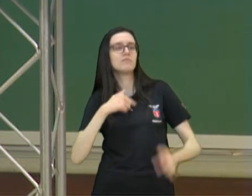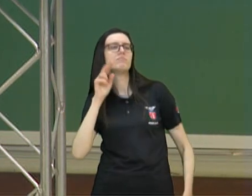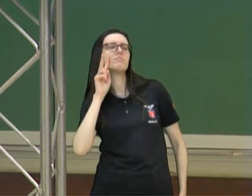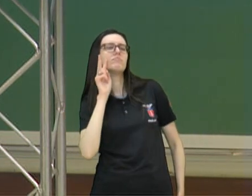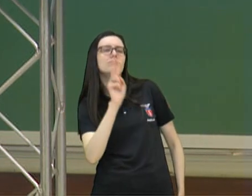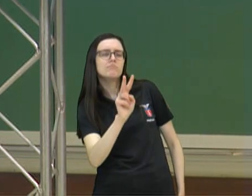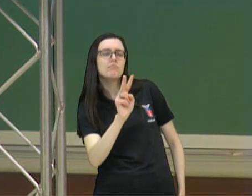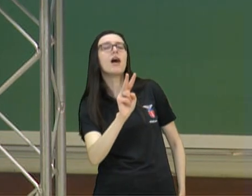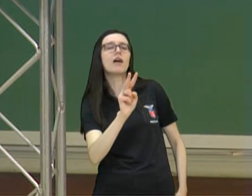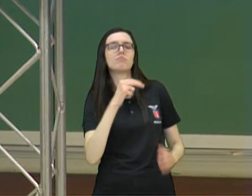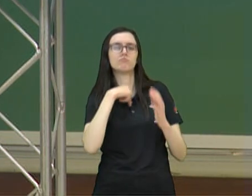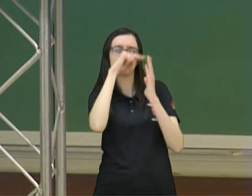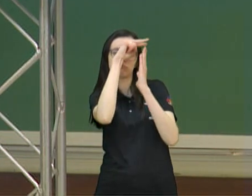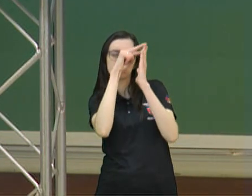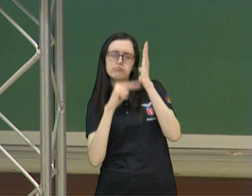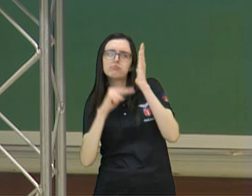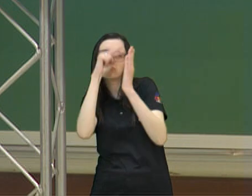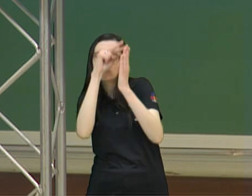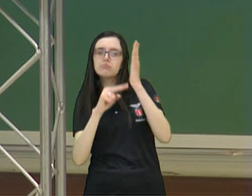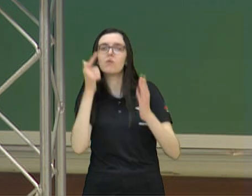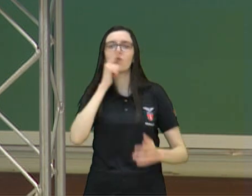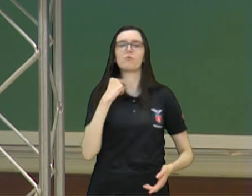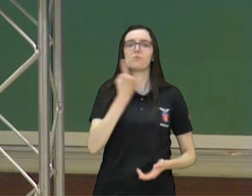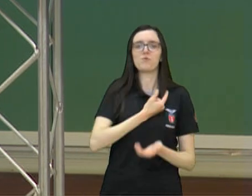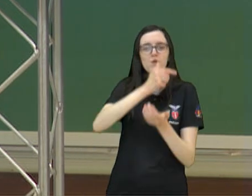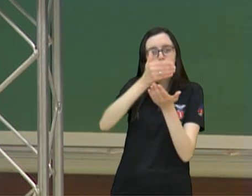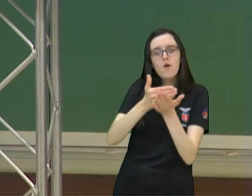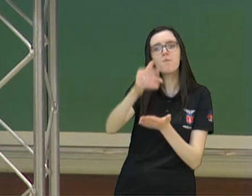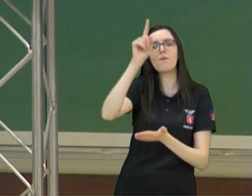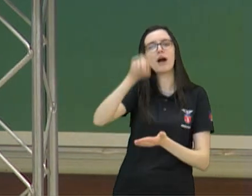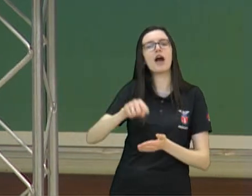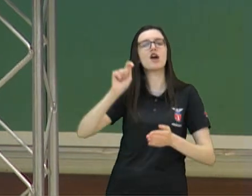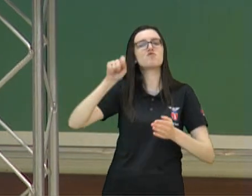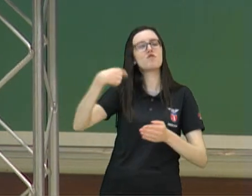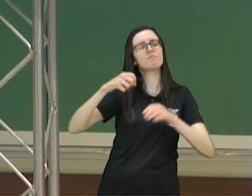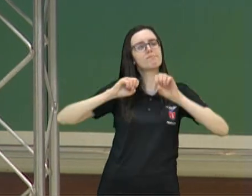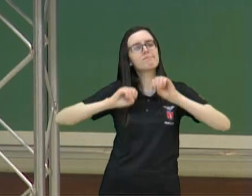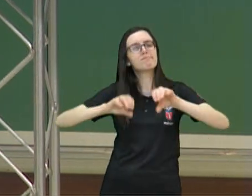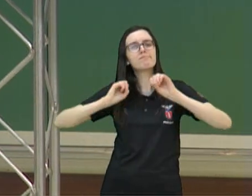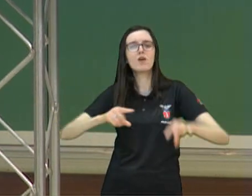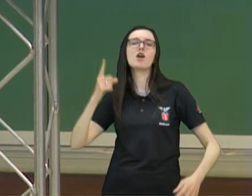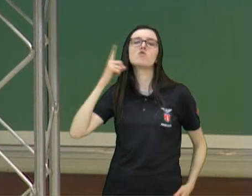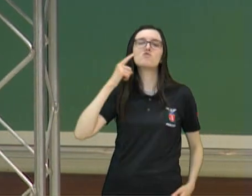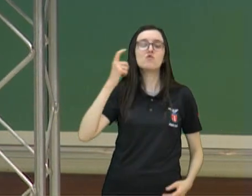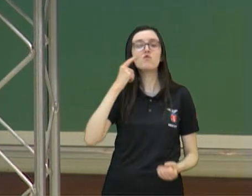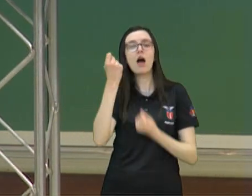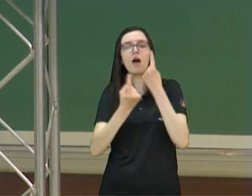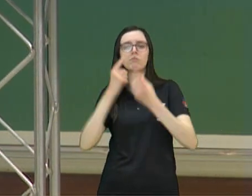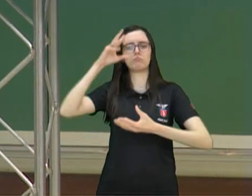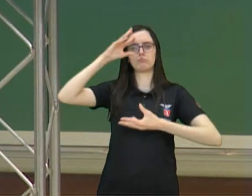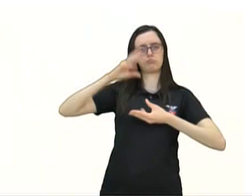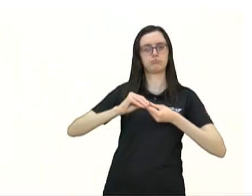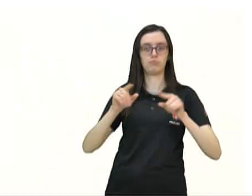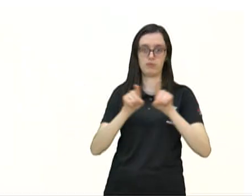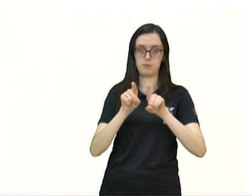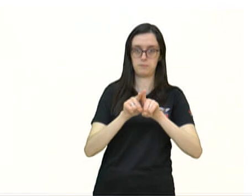leitura para que a gente possa começar a trabalhar com esses sons e também algumas